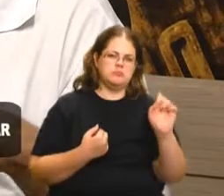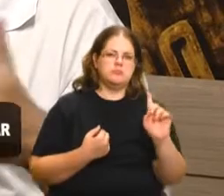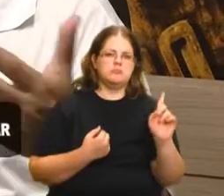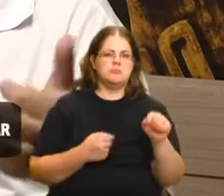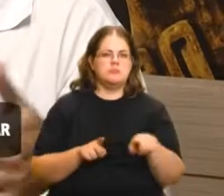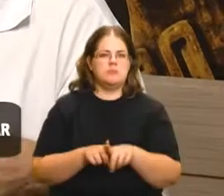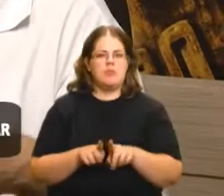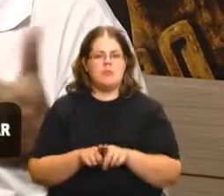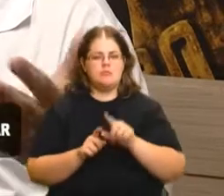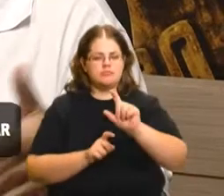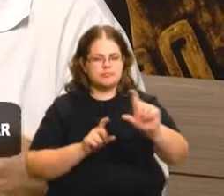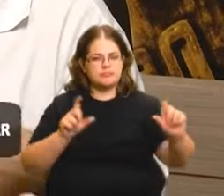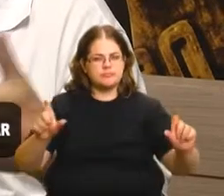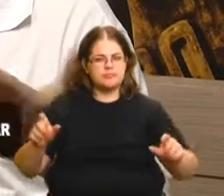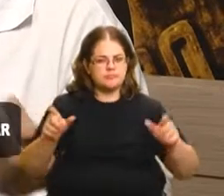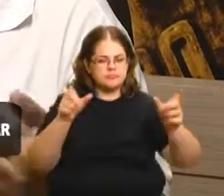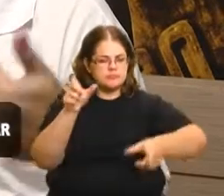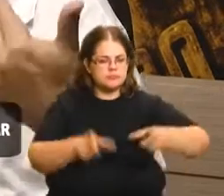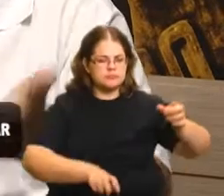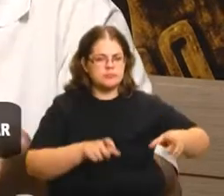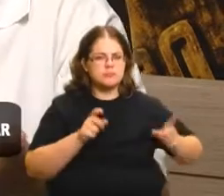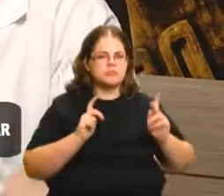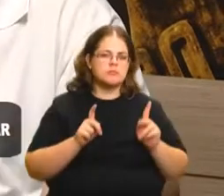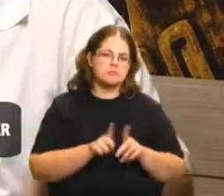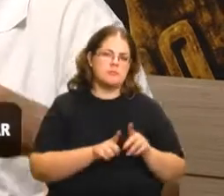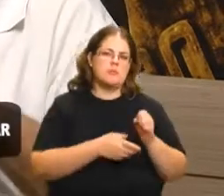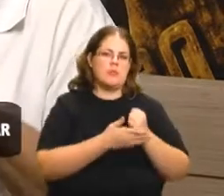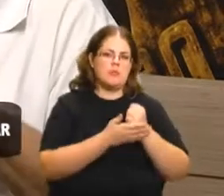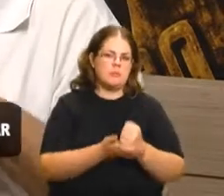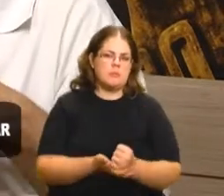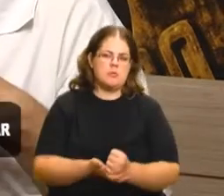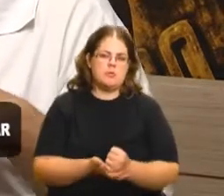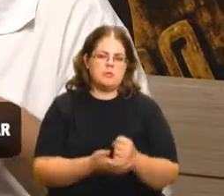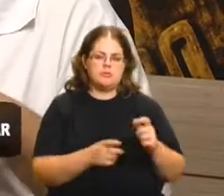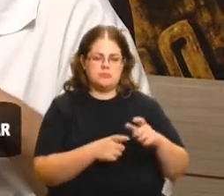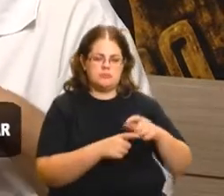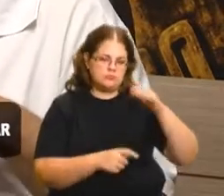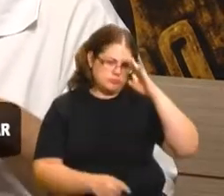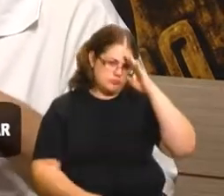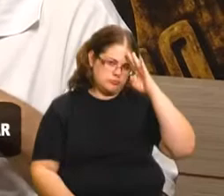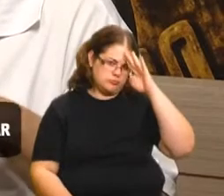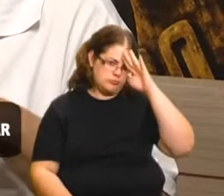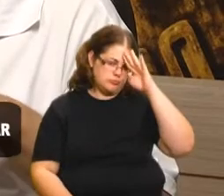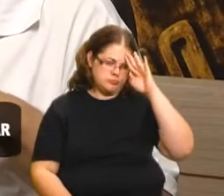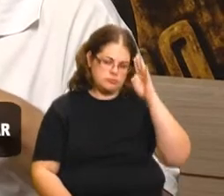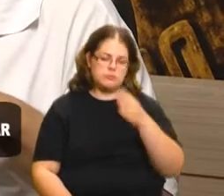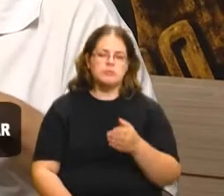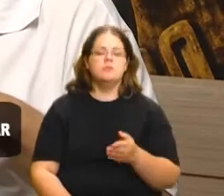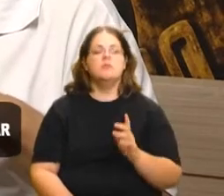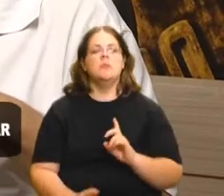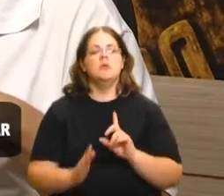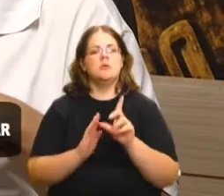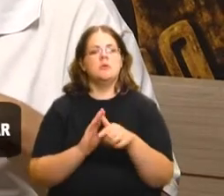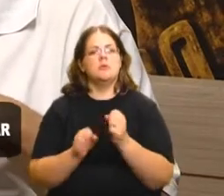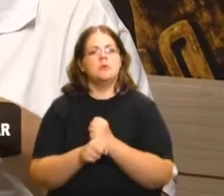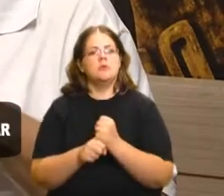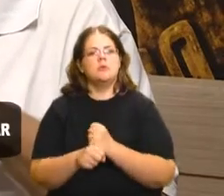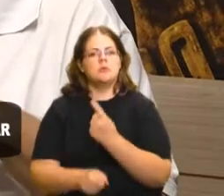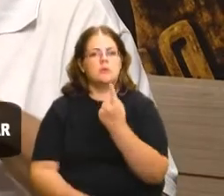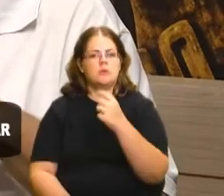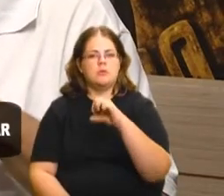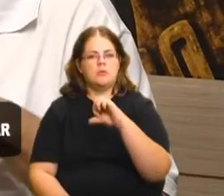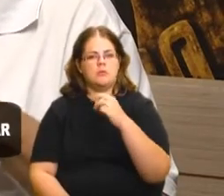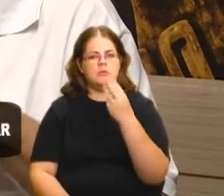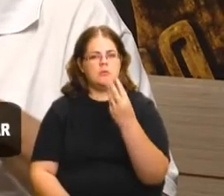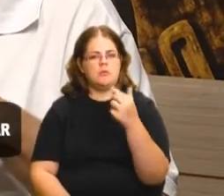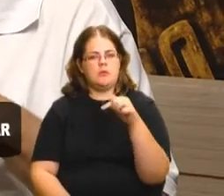são dissidências oligárquicas ao longo do país, mas com apoio de parte do aparelho militar. Bom, depois disso, o golpe